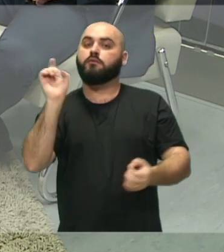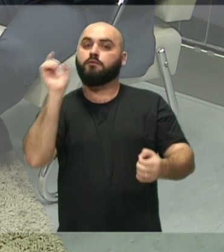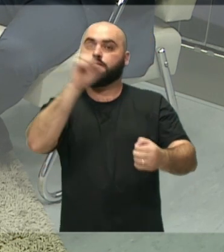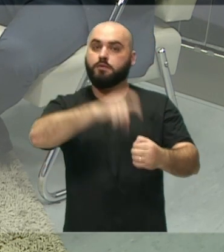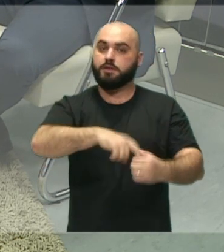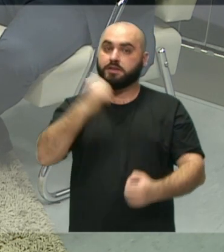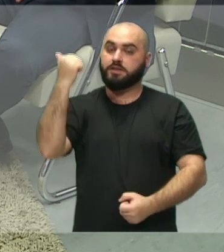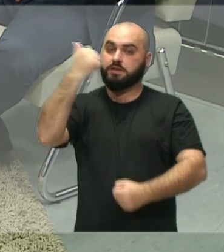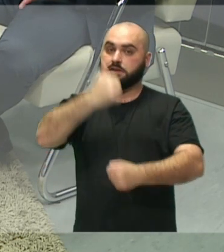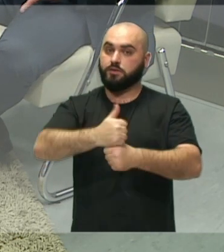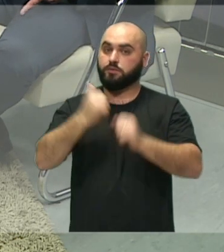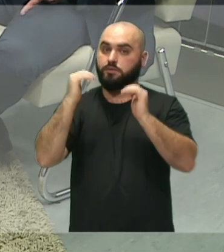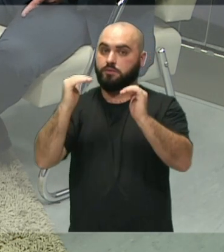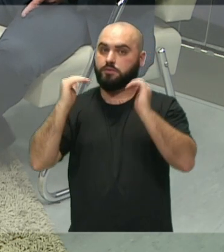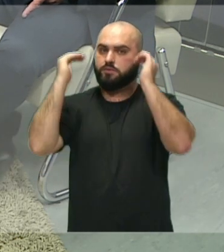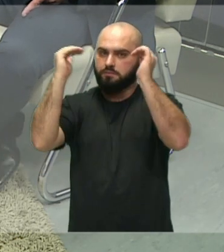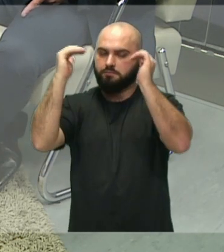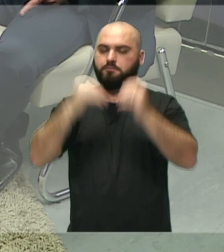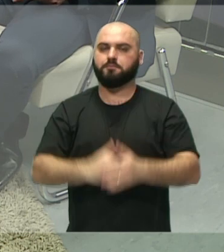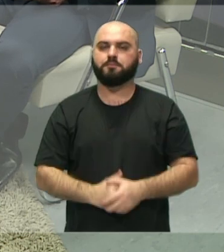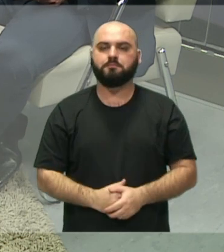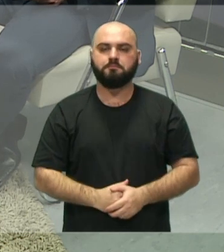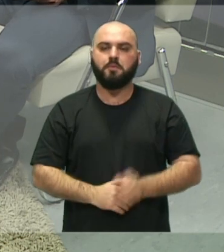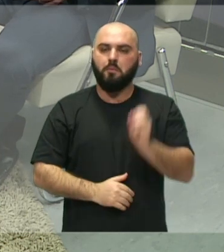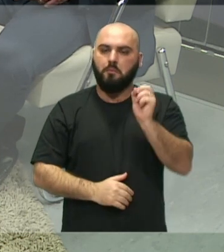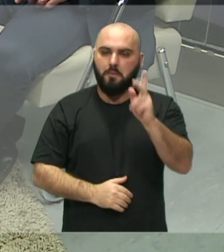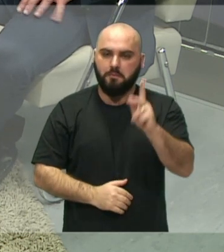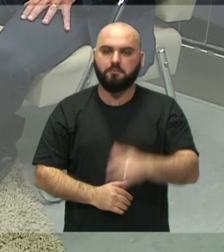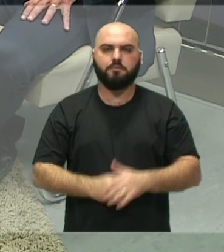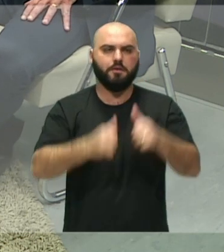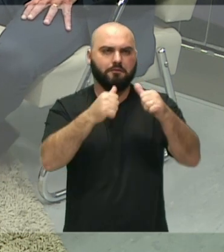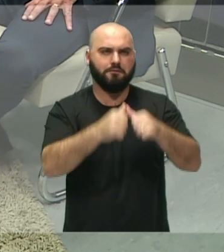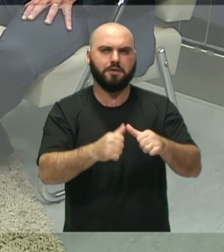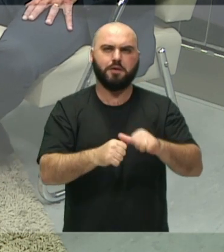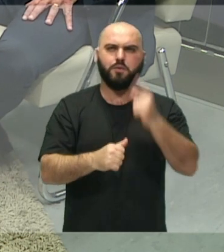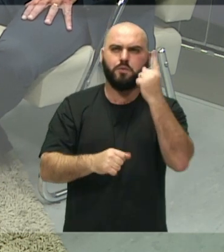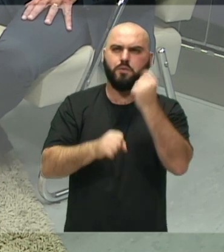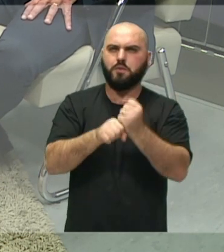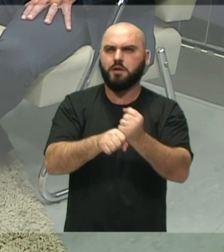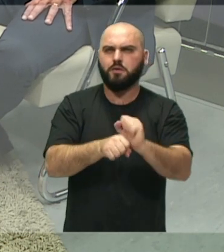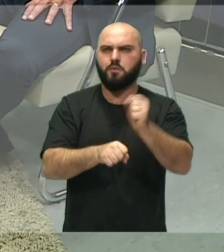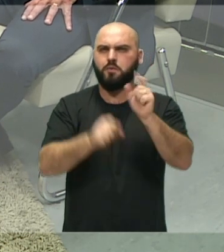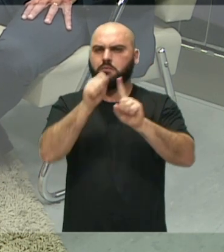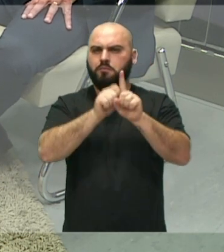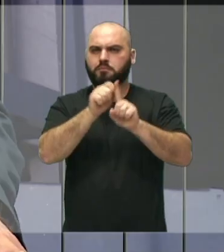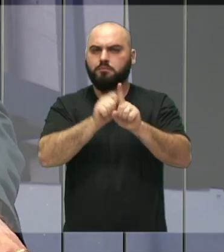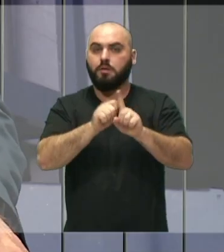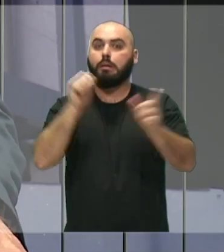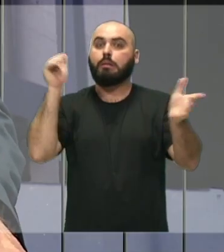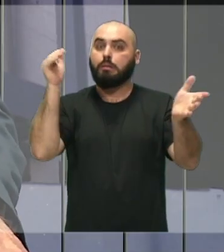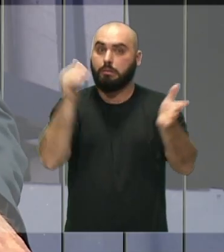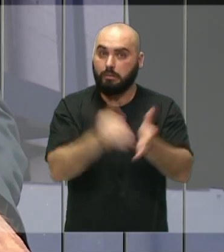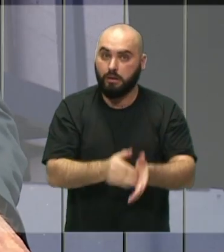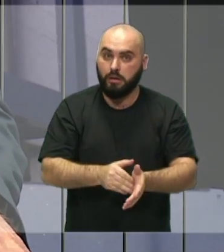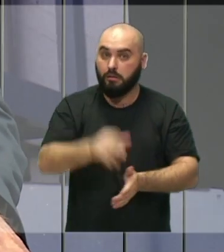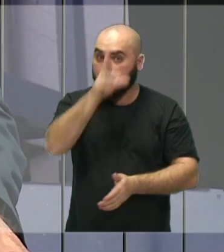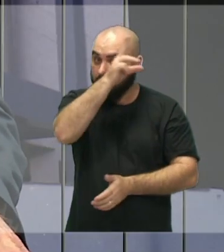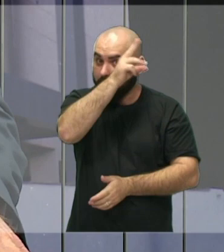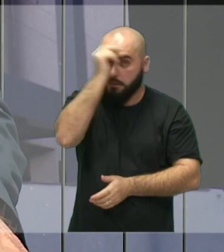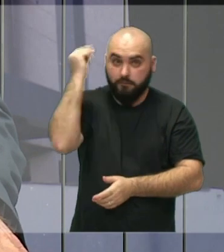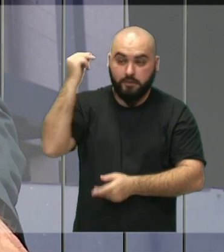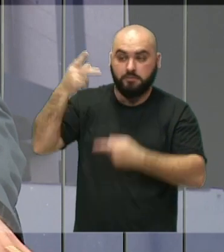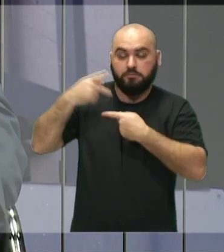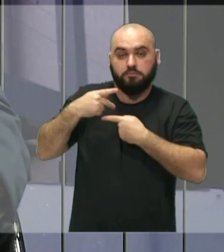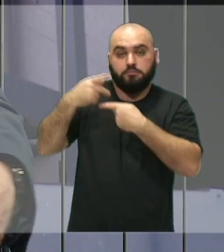diretor executivo, que foi a reforma, né? E aí ficamos ali por 1 ano e 8 meses até vir o convite do próprio prefeito